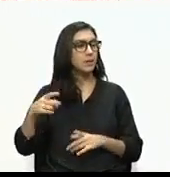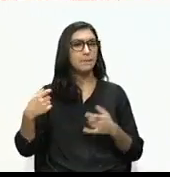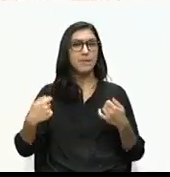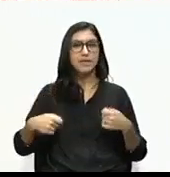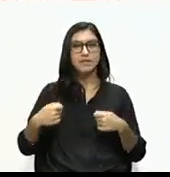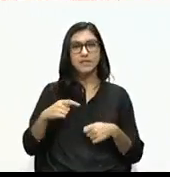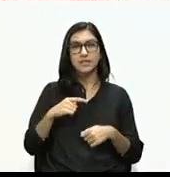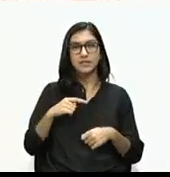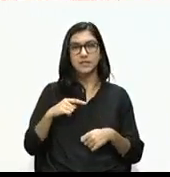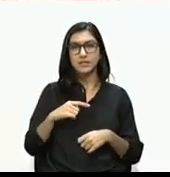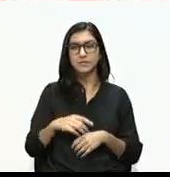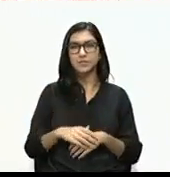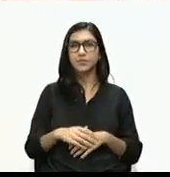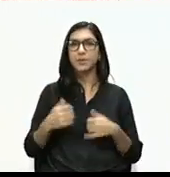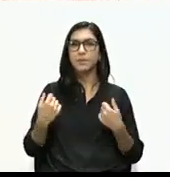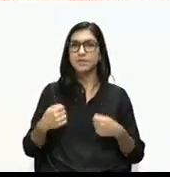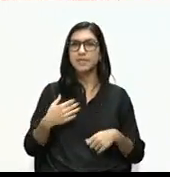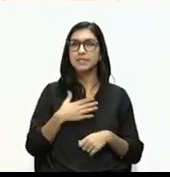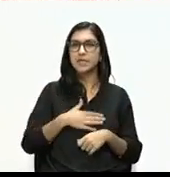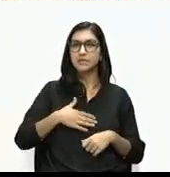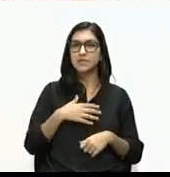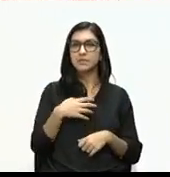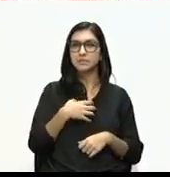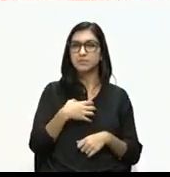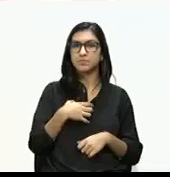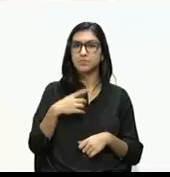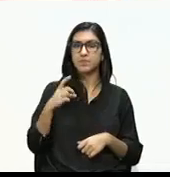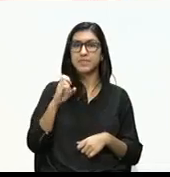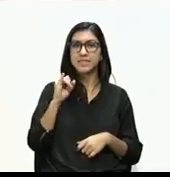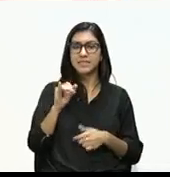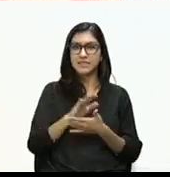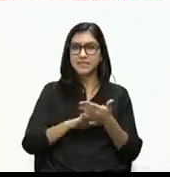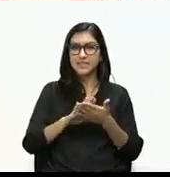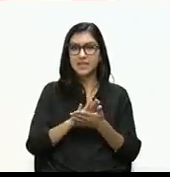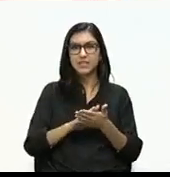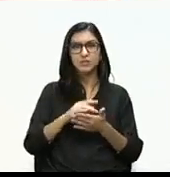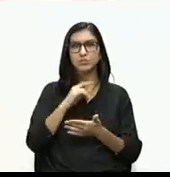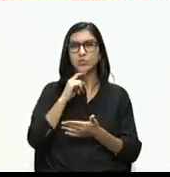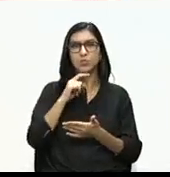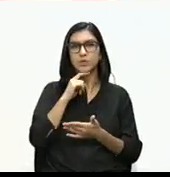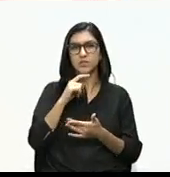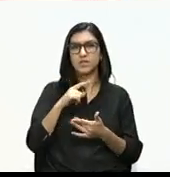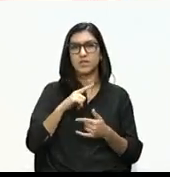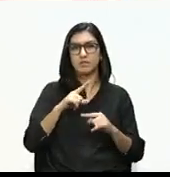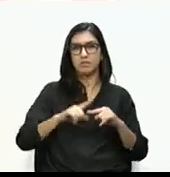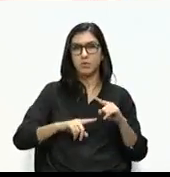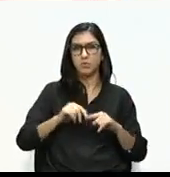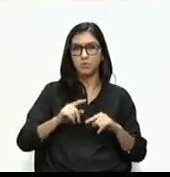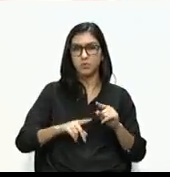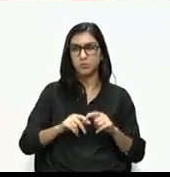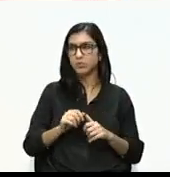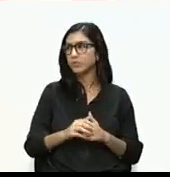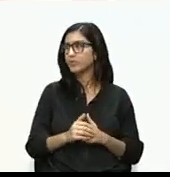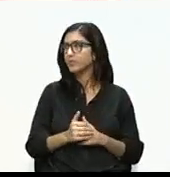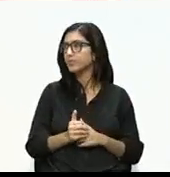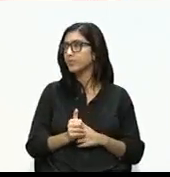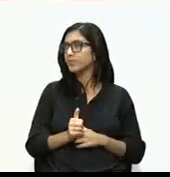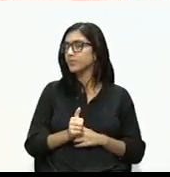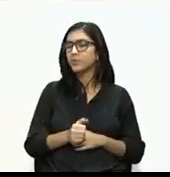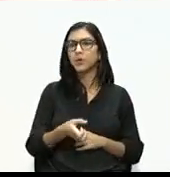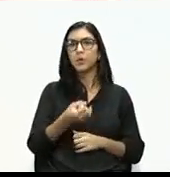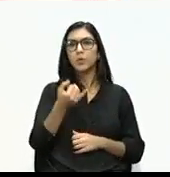necessária e suficiente, tem que satisfazer essas condições, se não satisfazer não vai ter como ocorrer o produto. O número